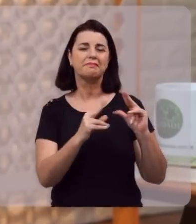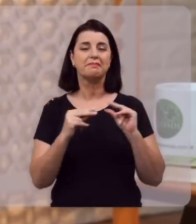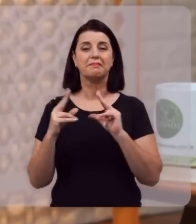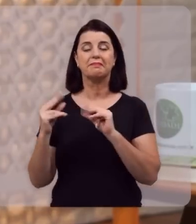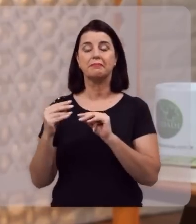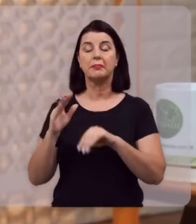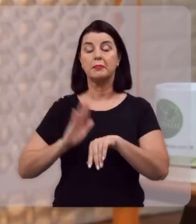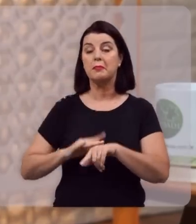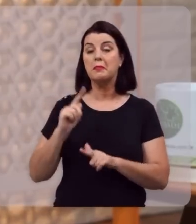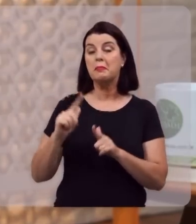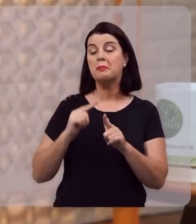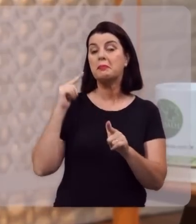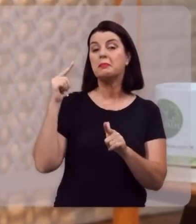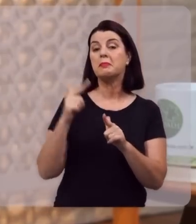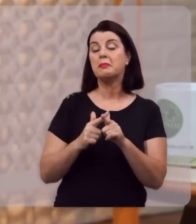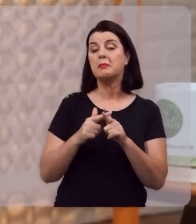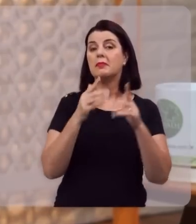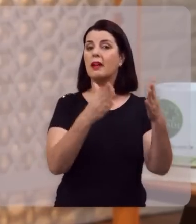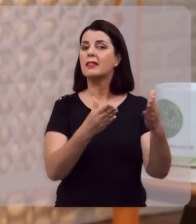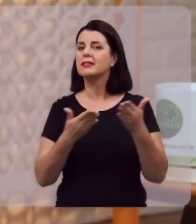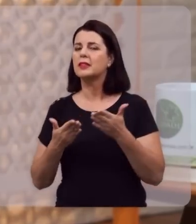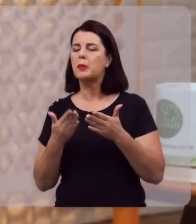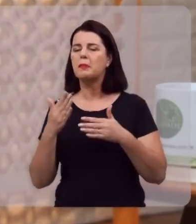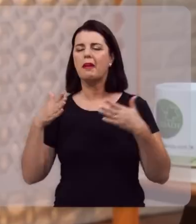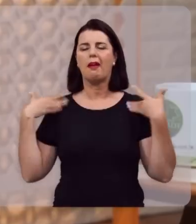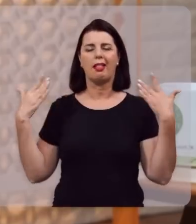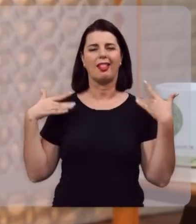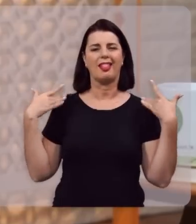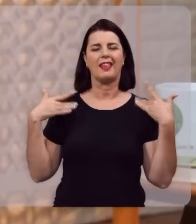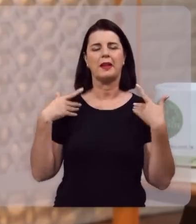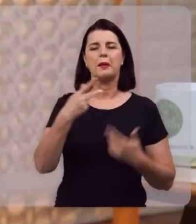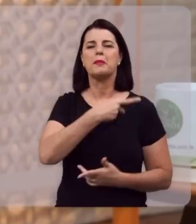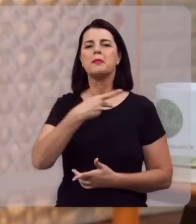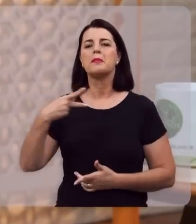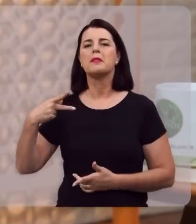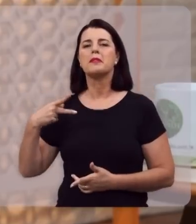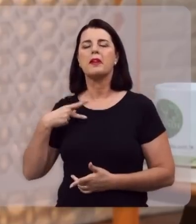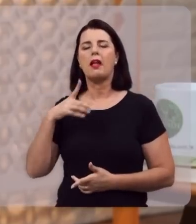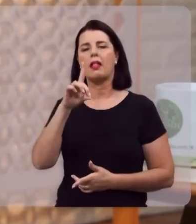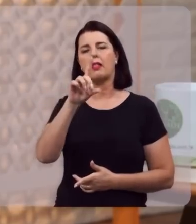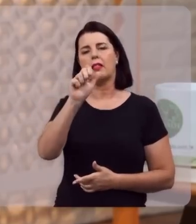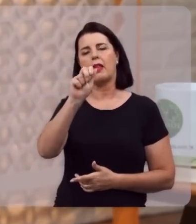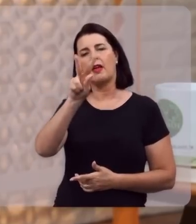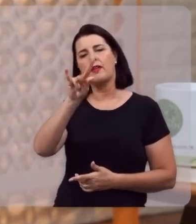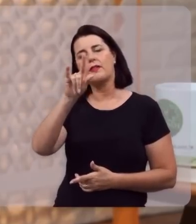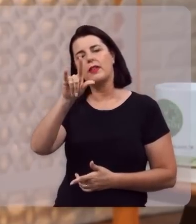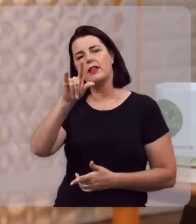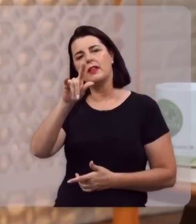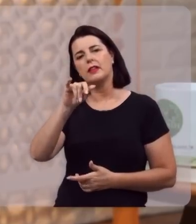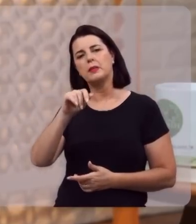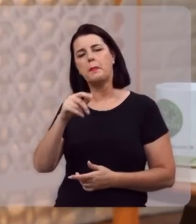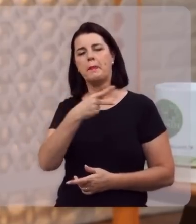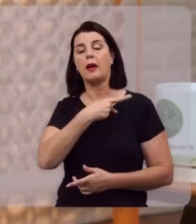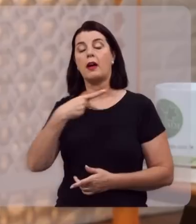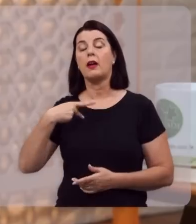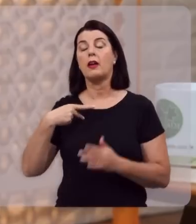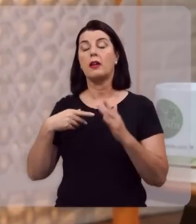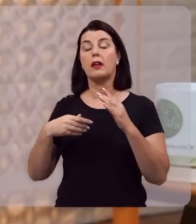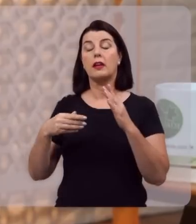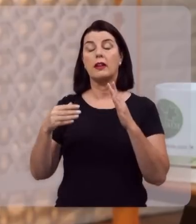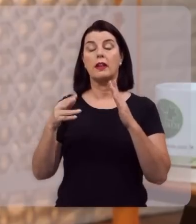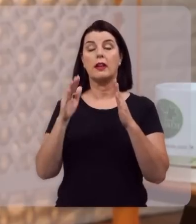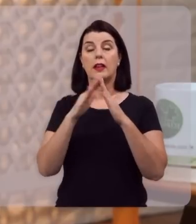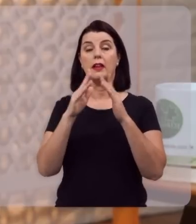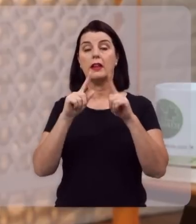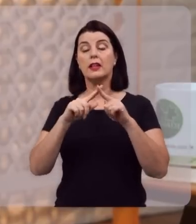e hoje mais uma vez recebendo com muita alegria reverendo Davi Nogueira, pastor da Igreja Presbiteriana de Curitiba